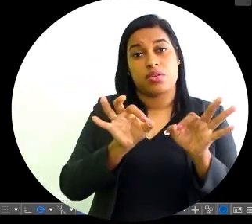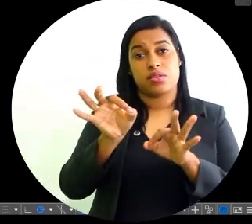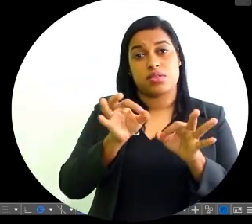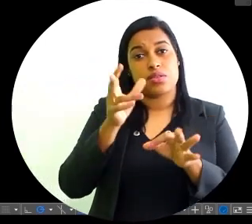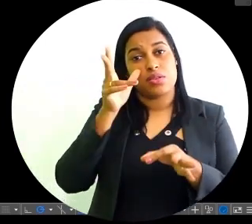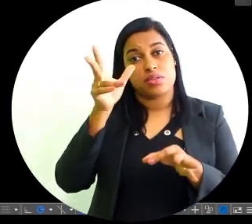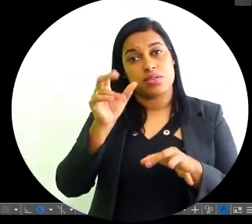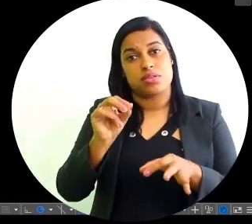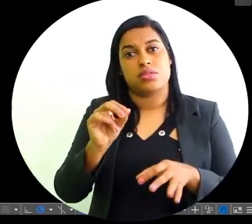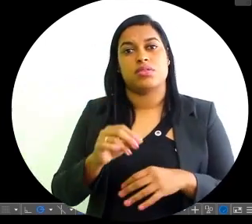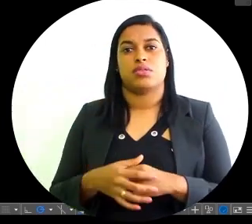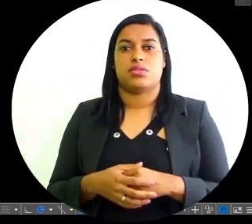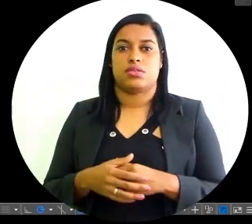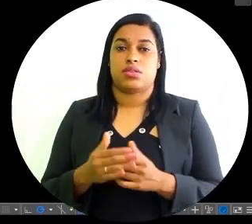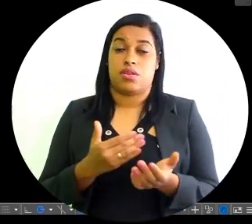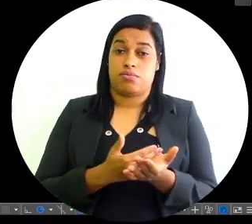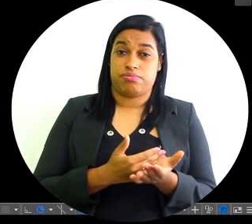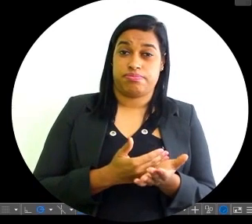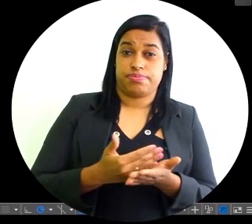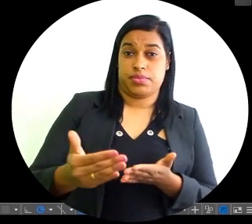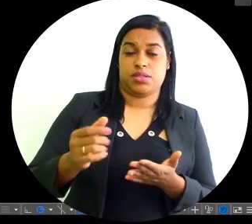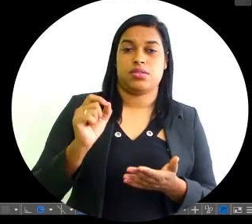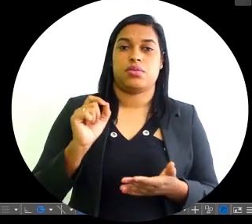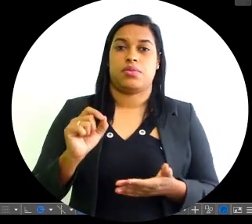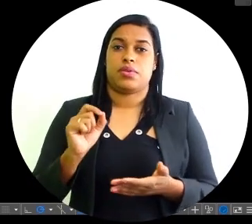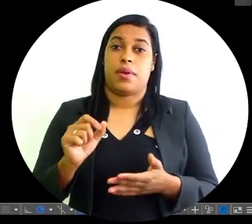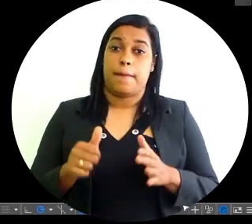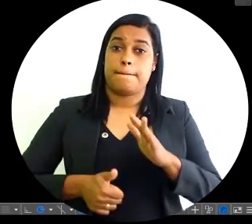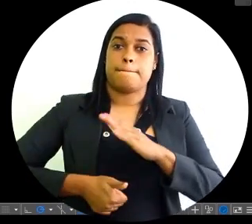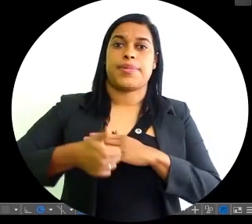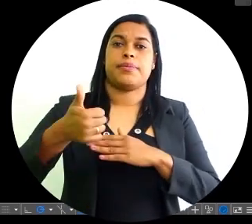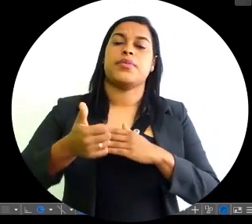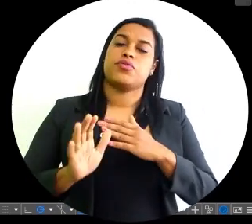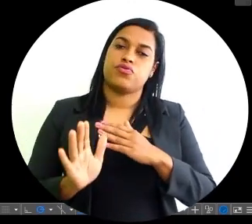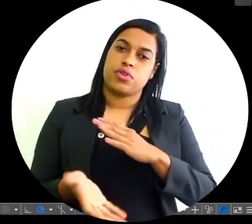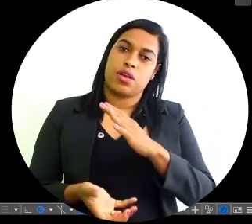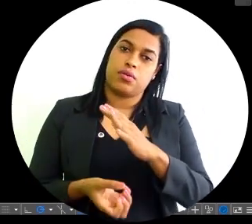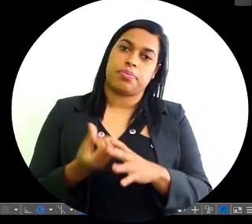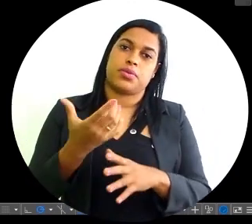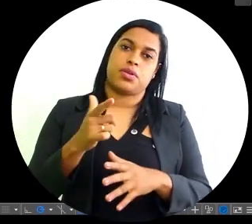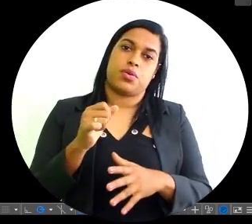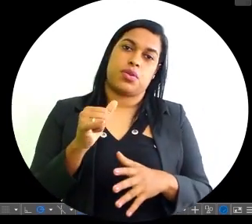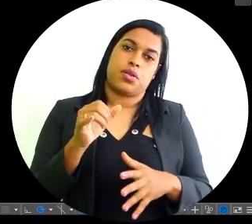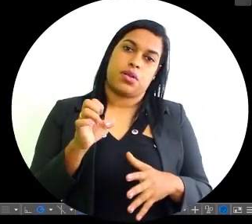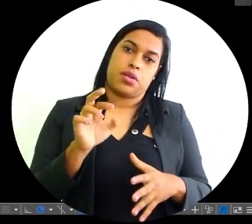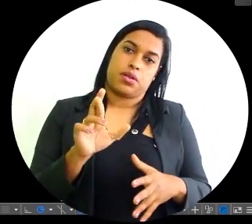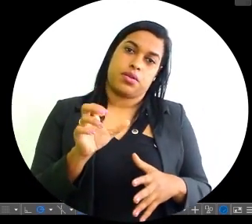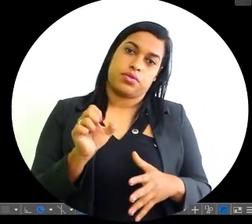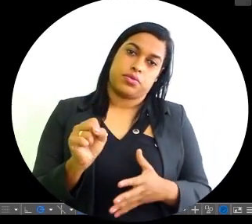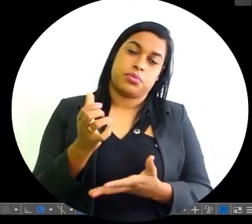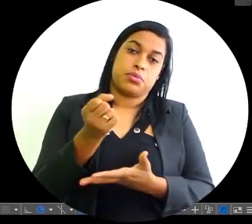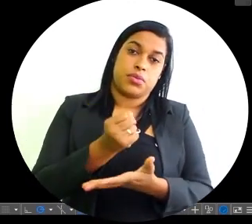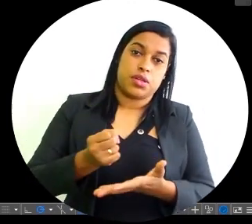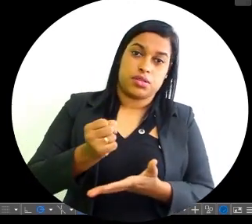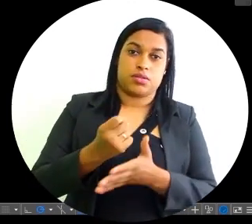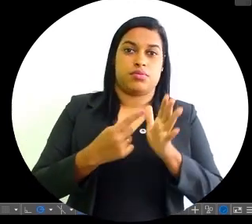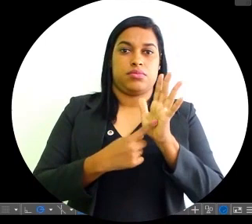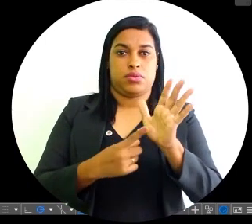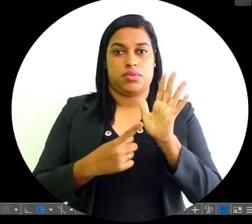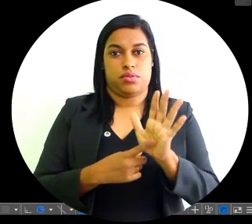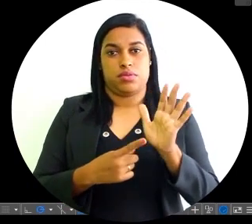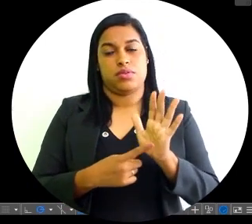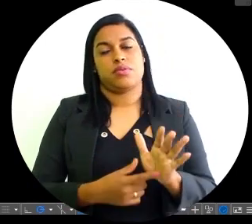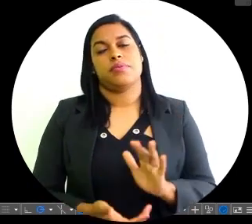que eu inicio a planta baixa, a primeira coisa que nós faremos é já criar os layers básicos que nós vamos utilizar na representação de uma